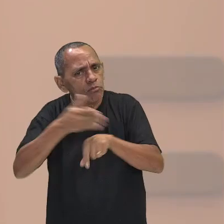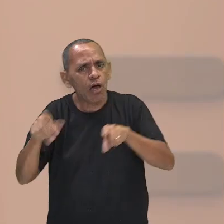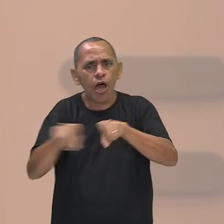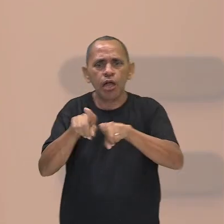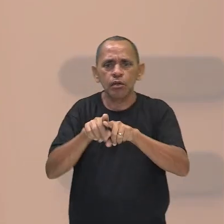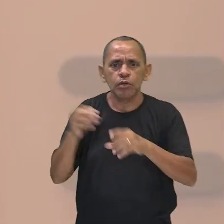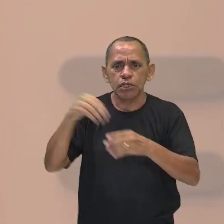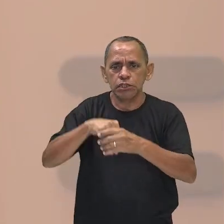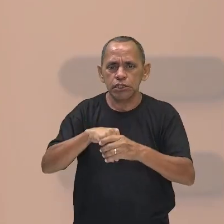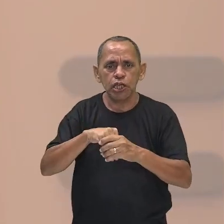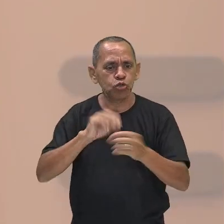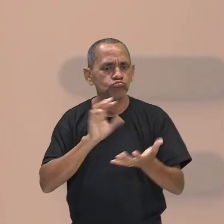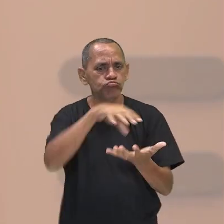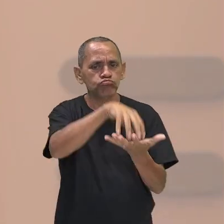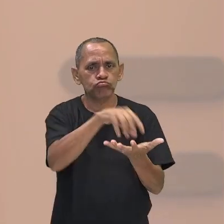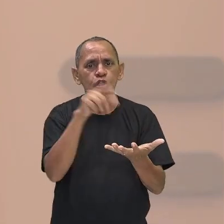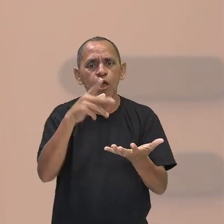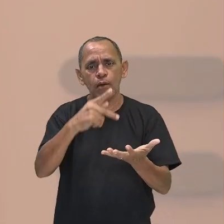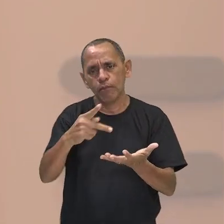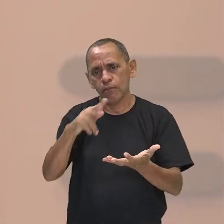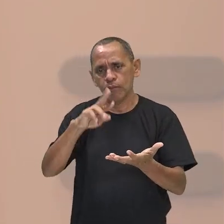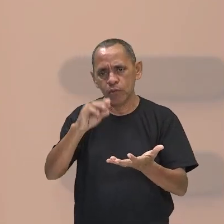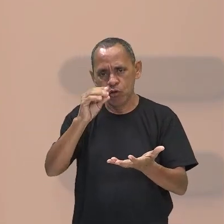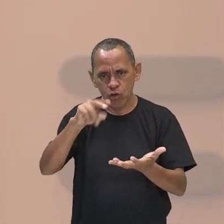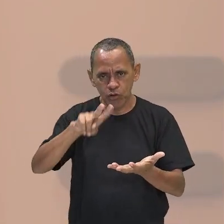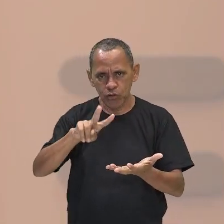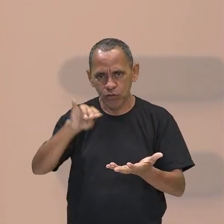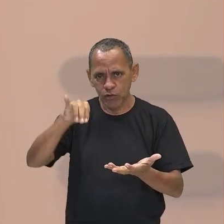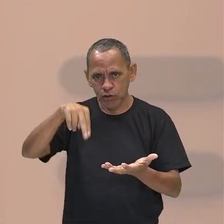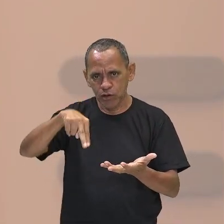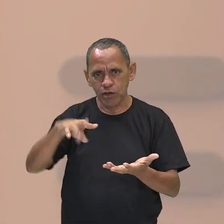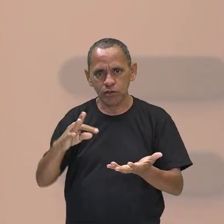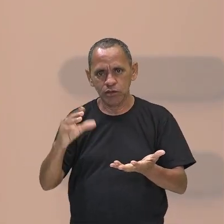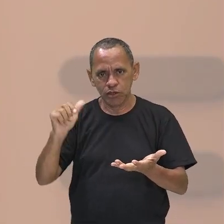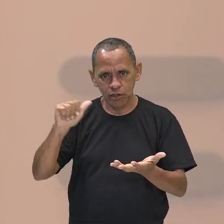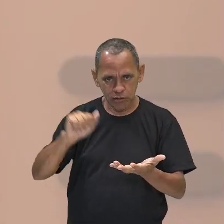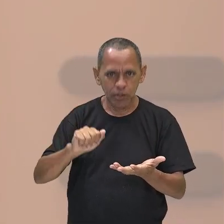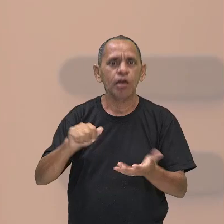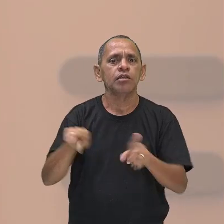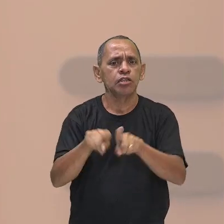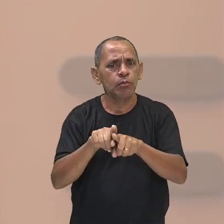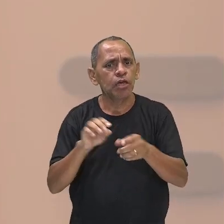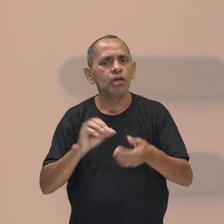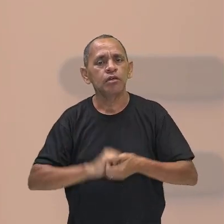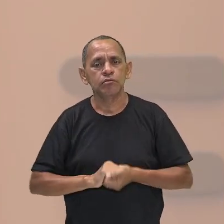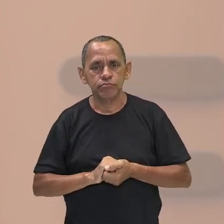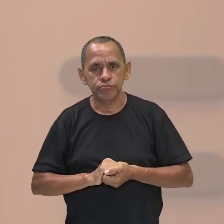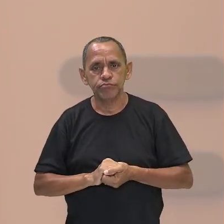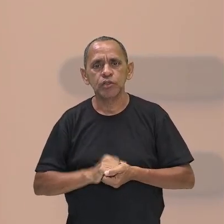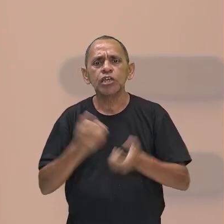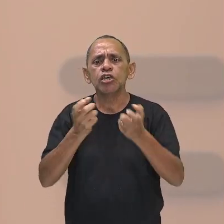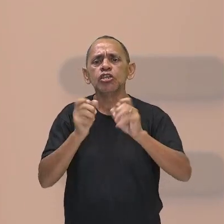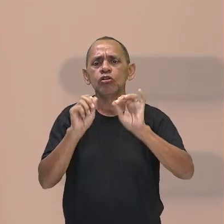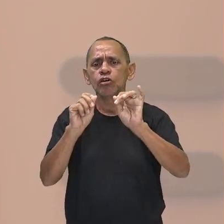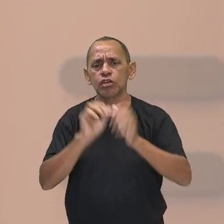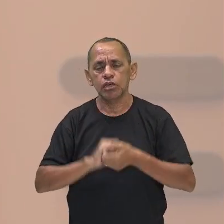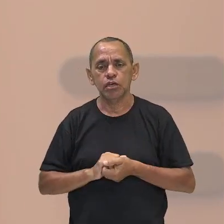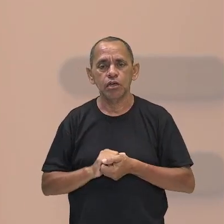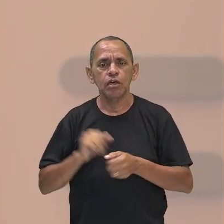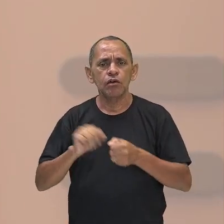dessa província, mostrar, então, para o Brasil que eles também estão presentes ali, não é mesmo? Então, isso faz com que,